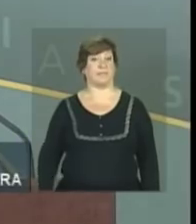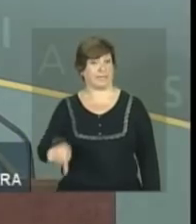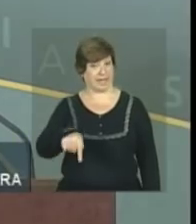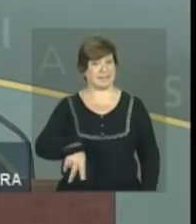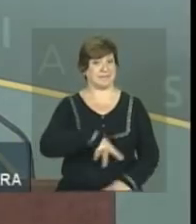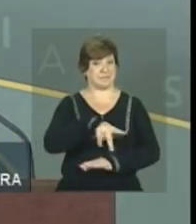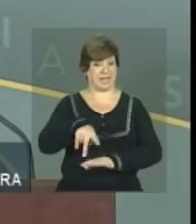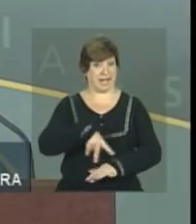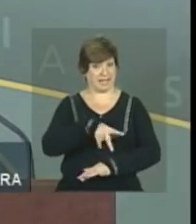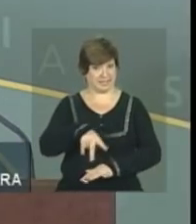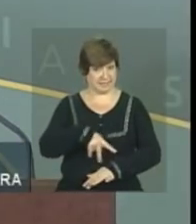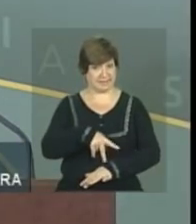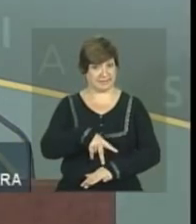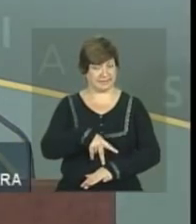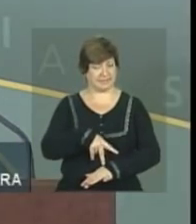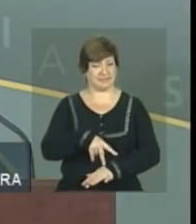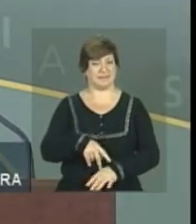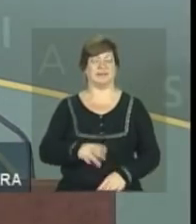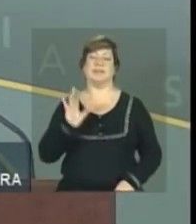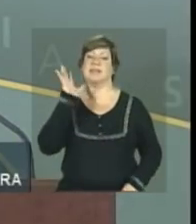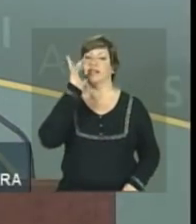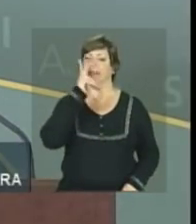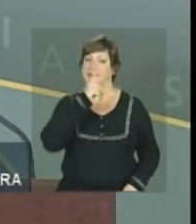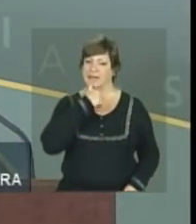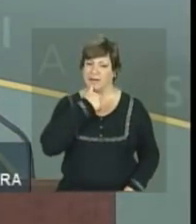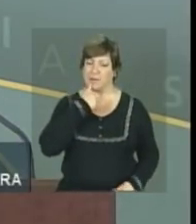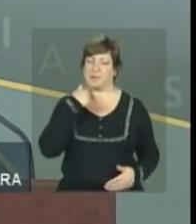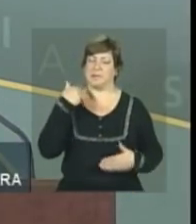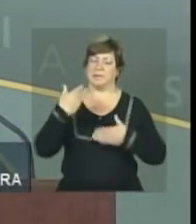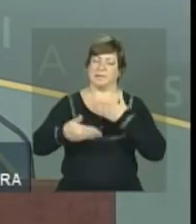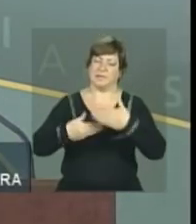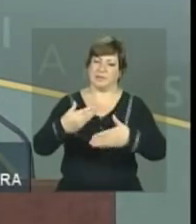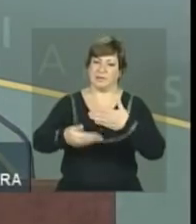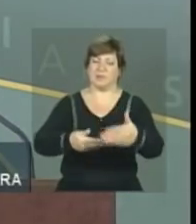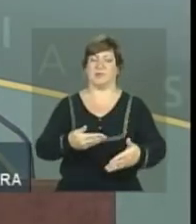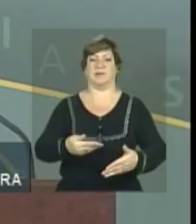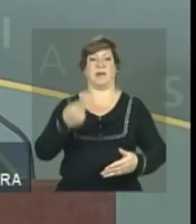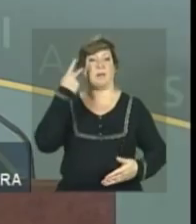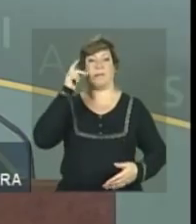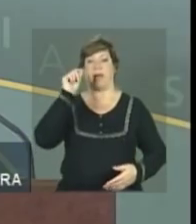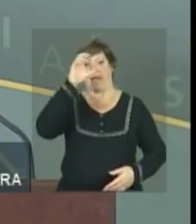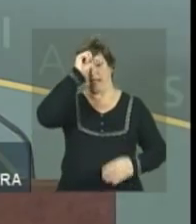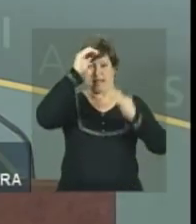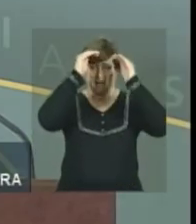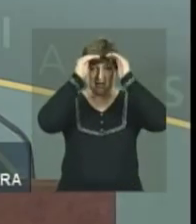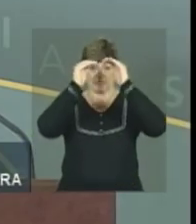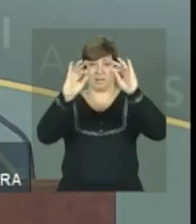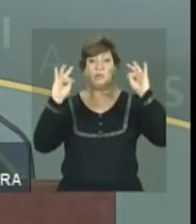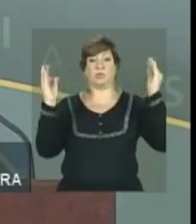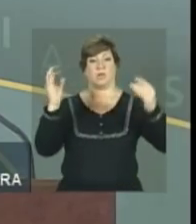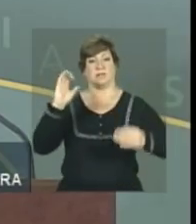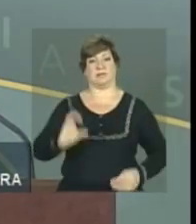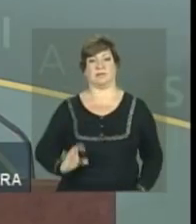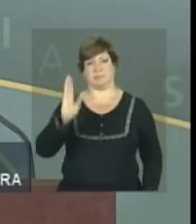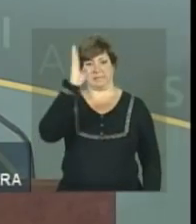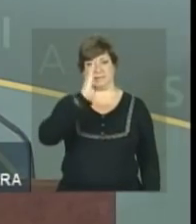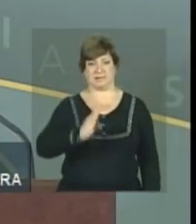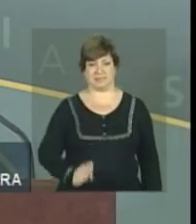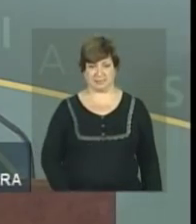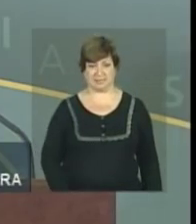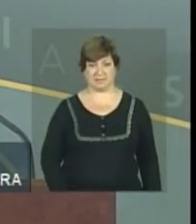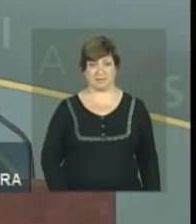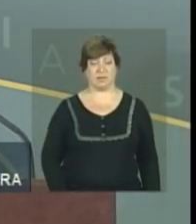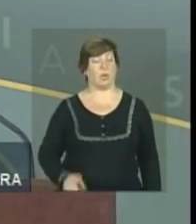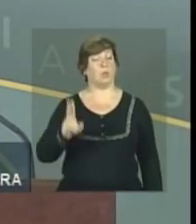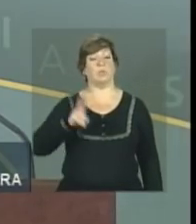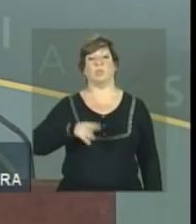levou alguns séculos para respeitar todos os cidadãos brasileiros.